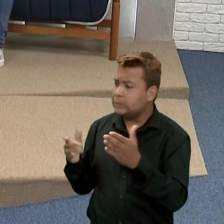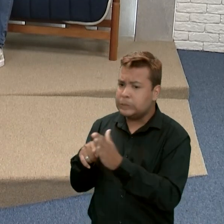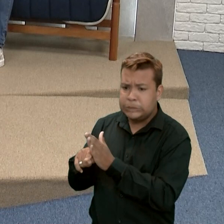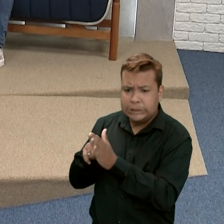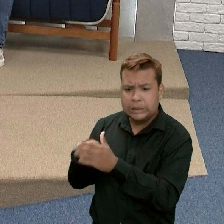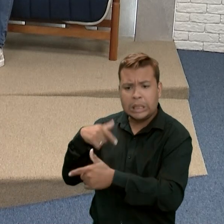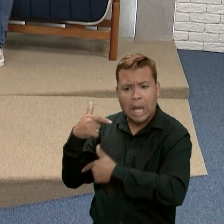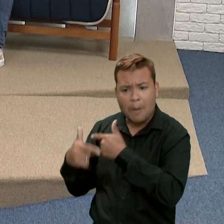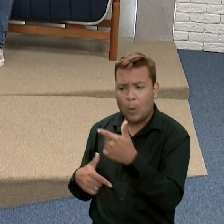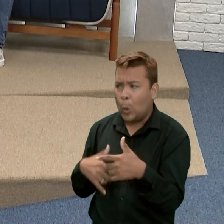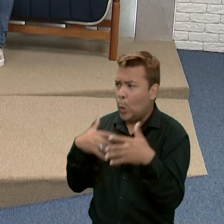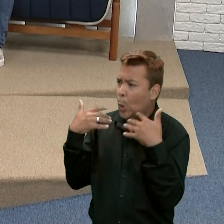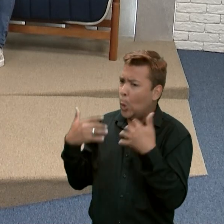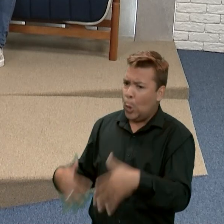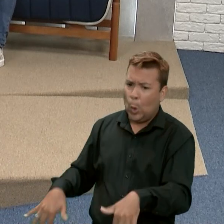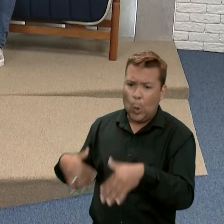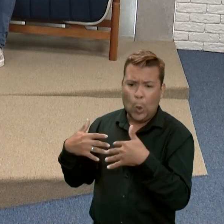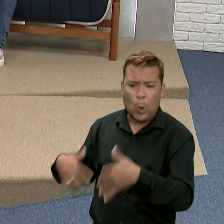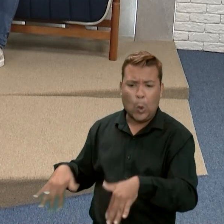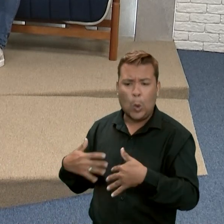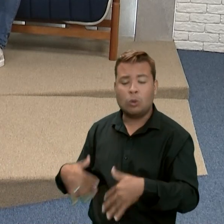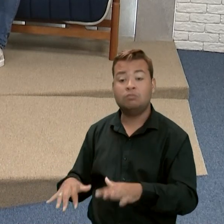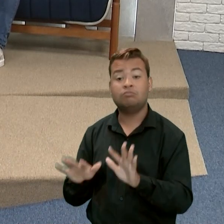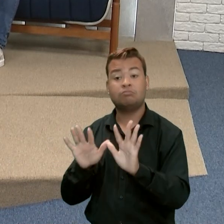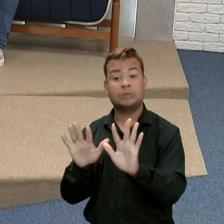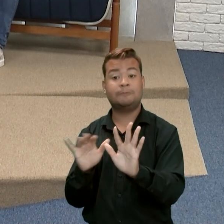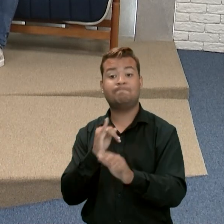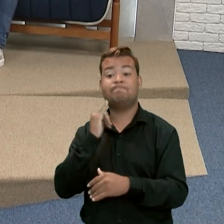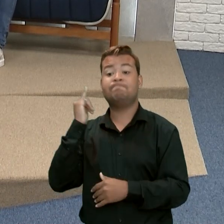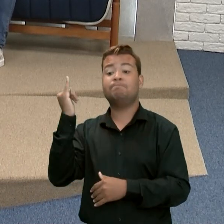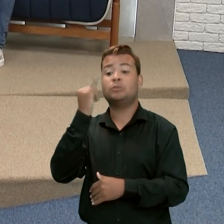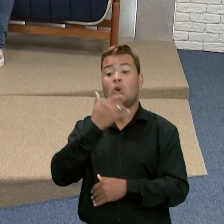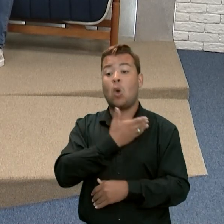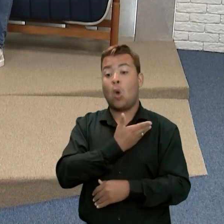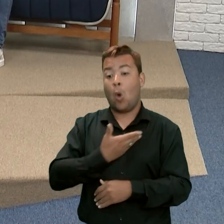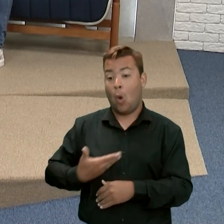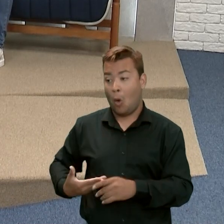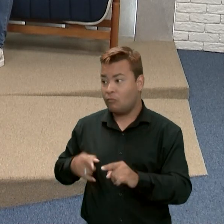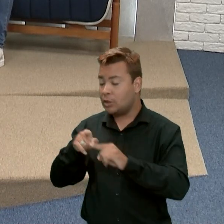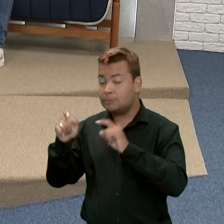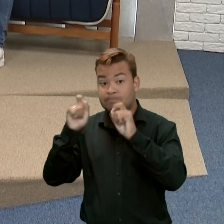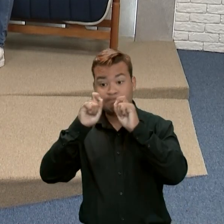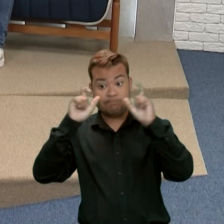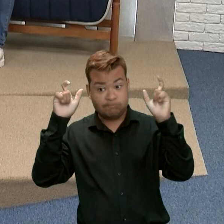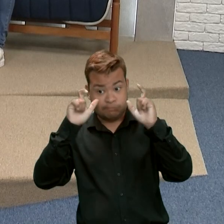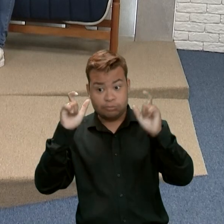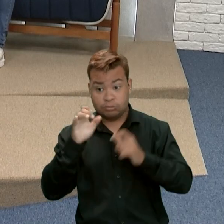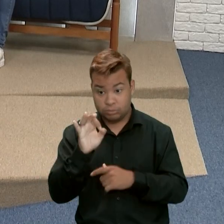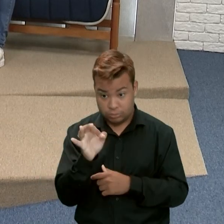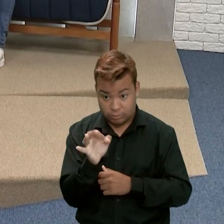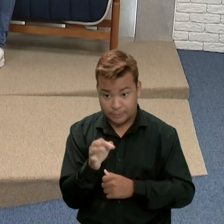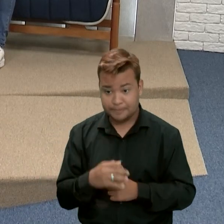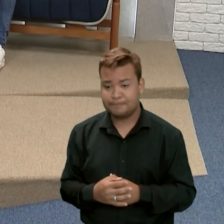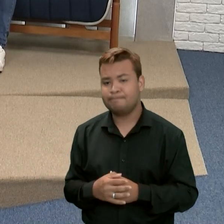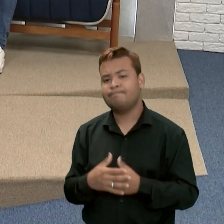é necessário também que, assim, os governantes se atentem a isso.